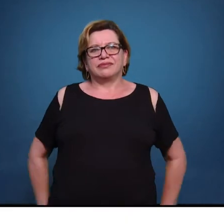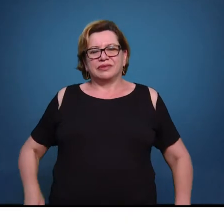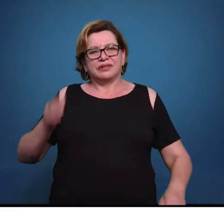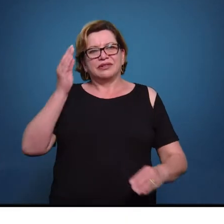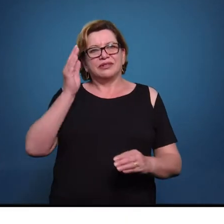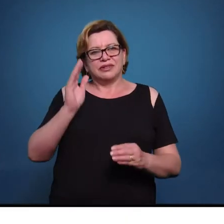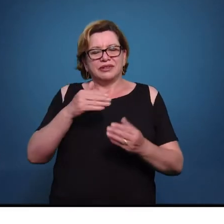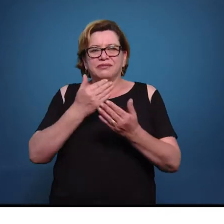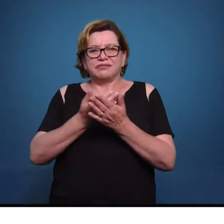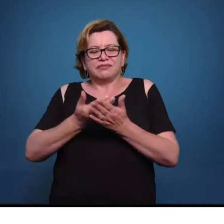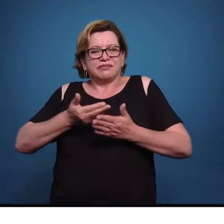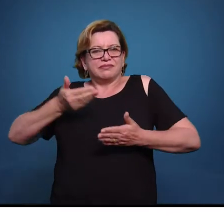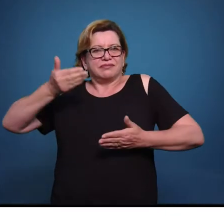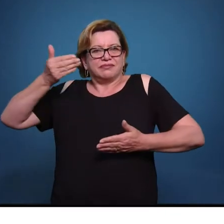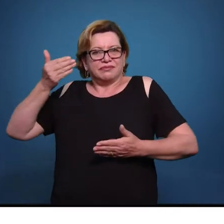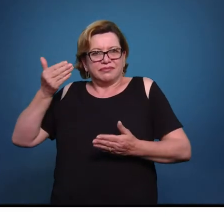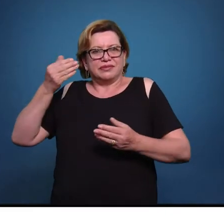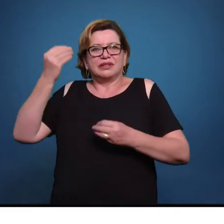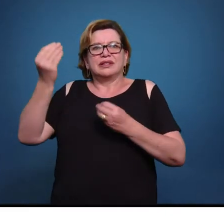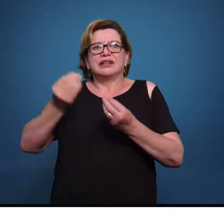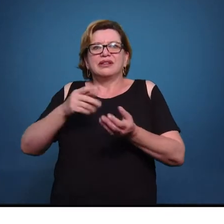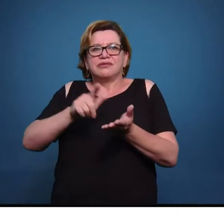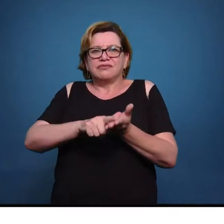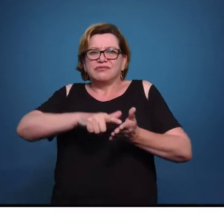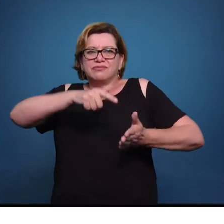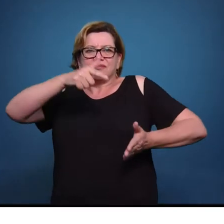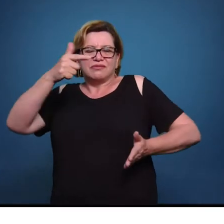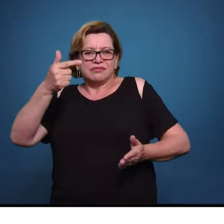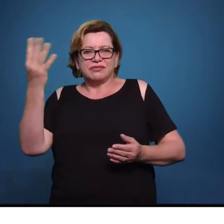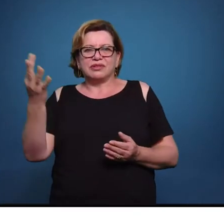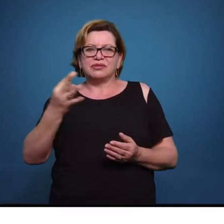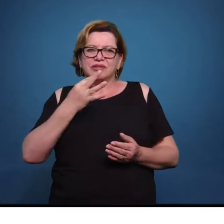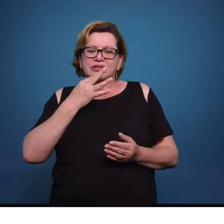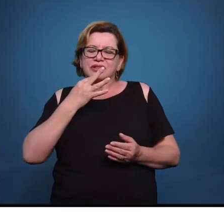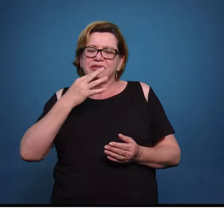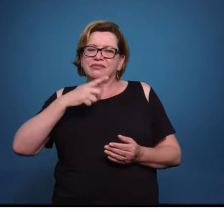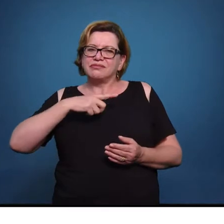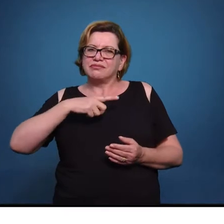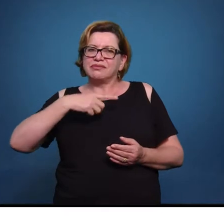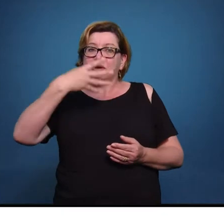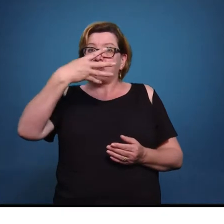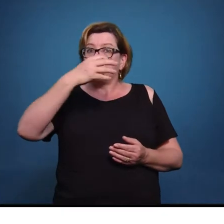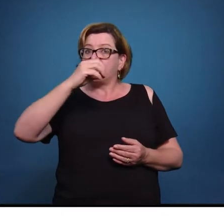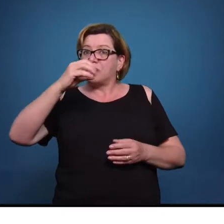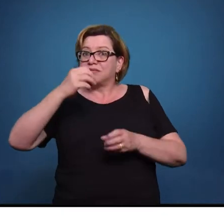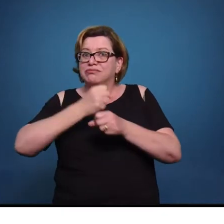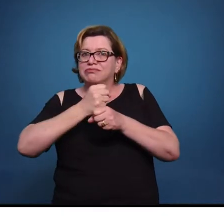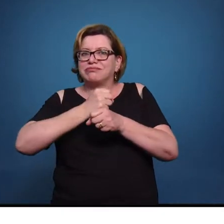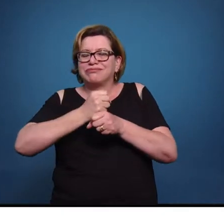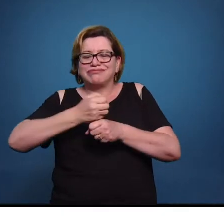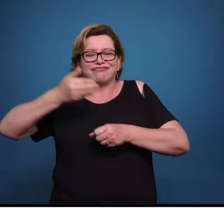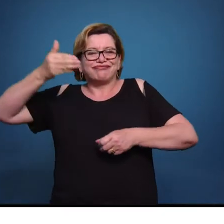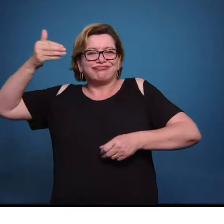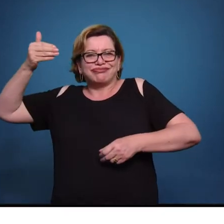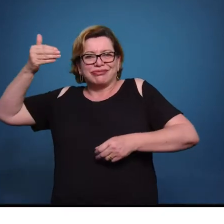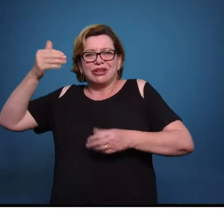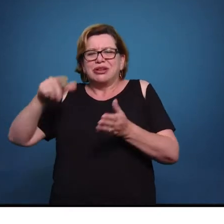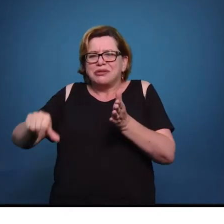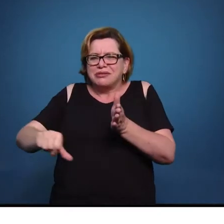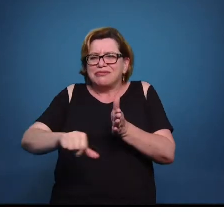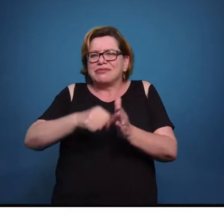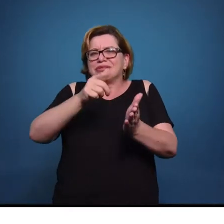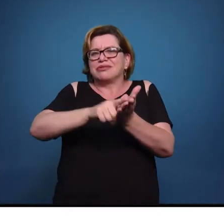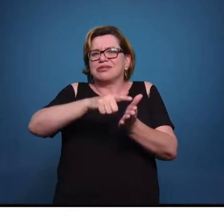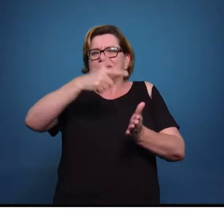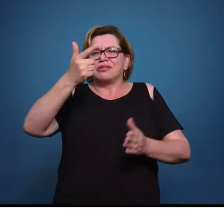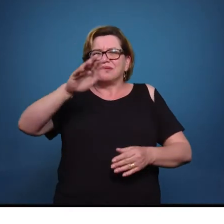Conforme nós vimos em outros episódios, a imprensa, tal qual nós conhecemos, tem mais de 400 anos. Os primeiros jornais são por volta de